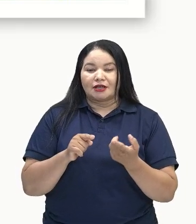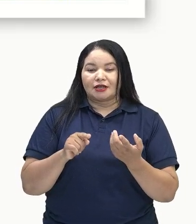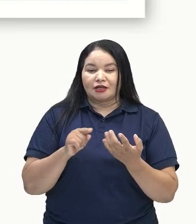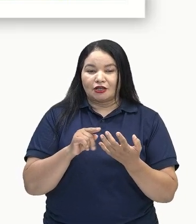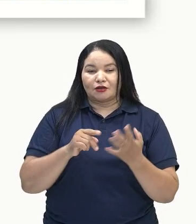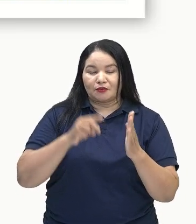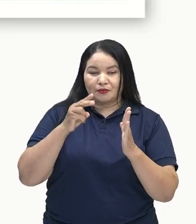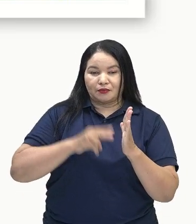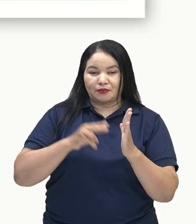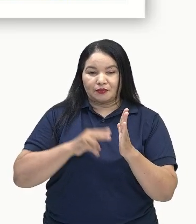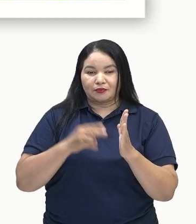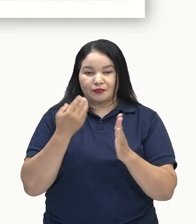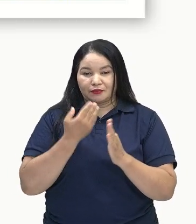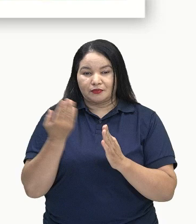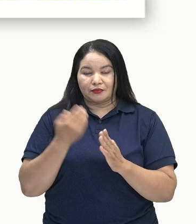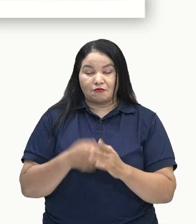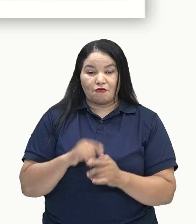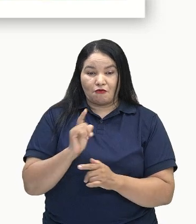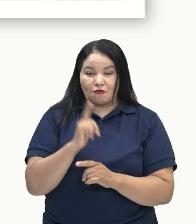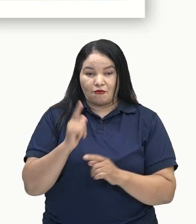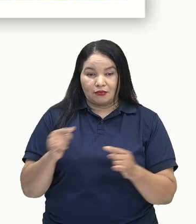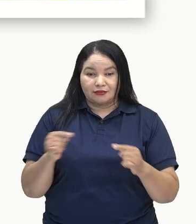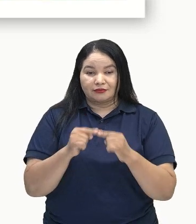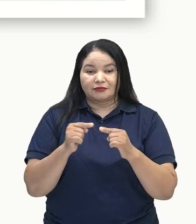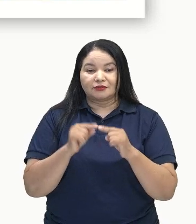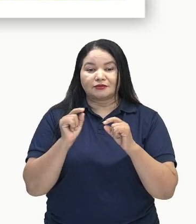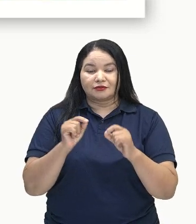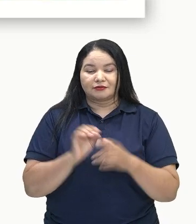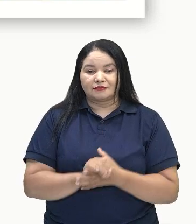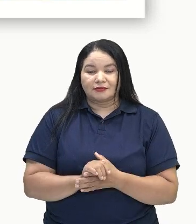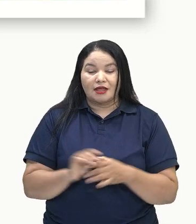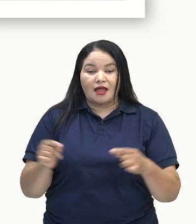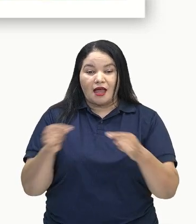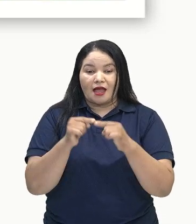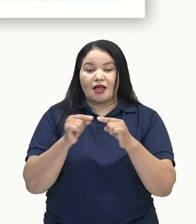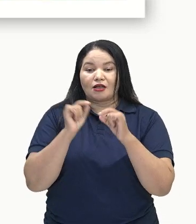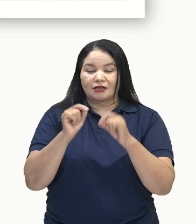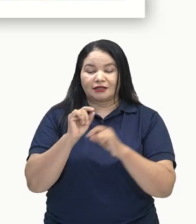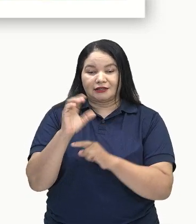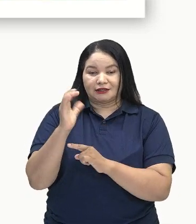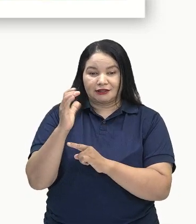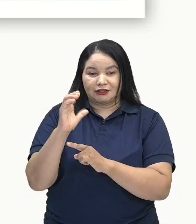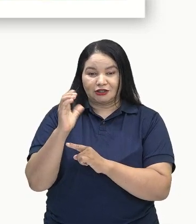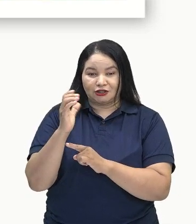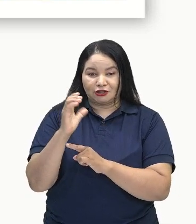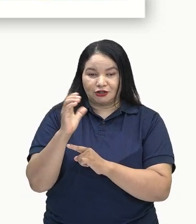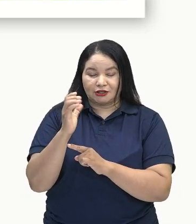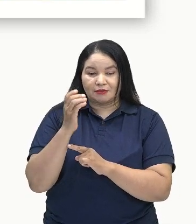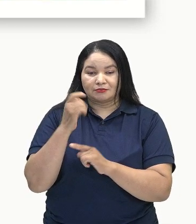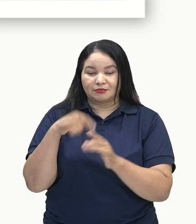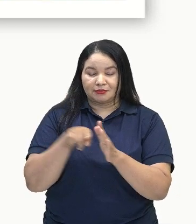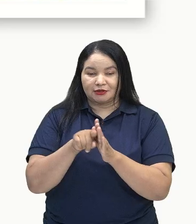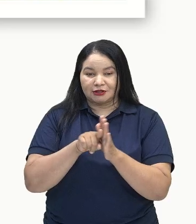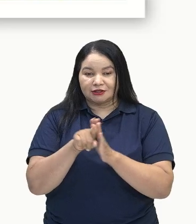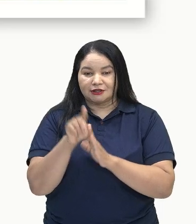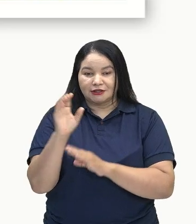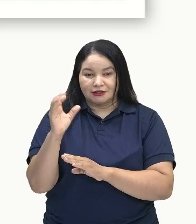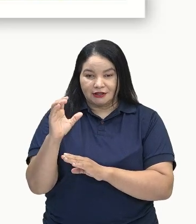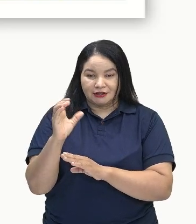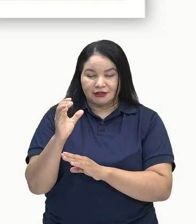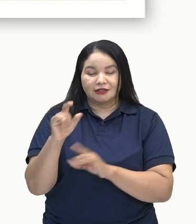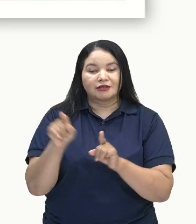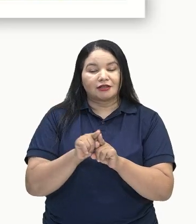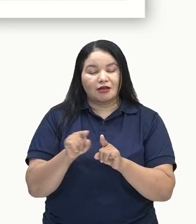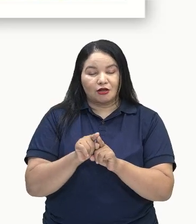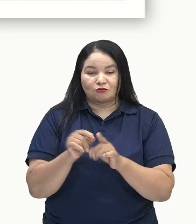scientist. According to scientists. Olha aí, de acordo com os cientistas, né? Então, aqui eu estou fazendo um apelo à